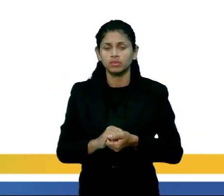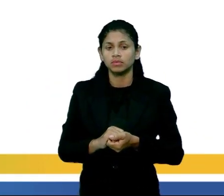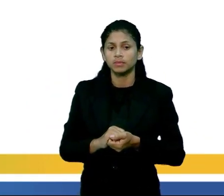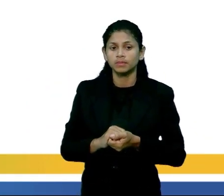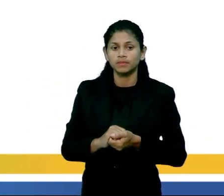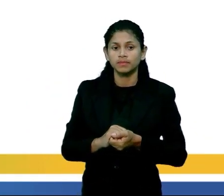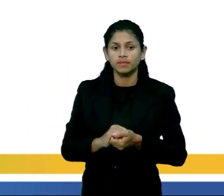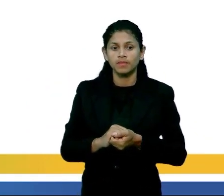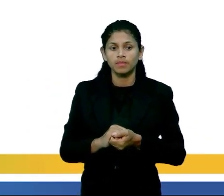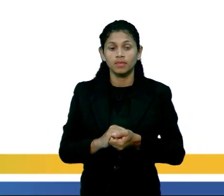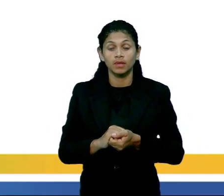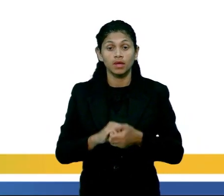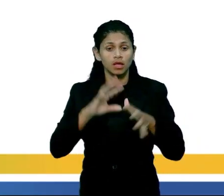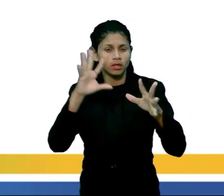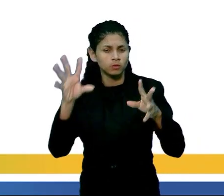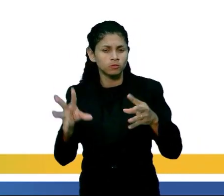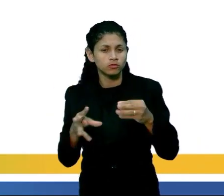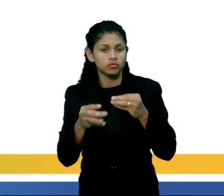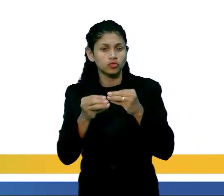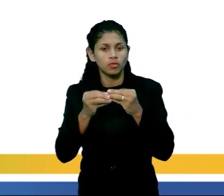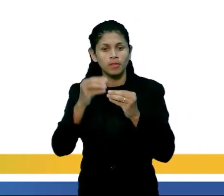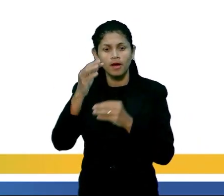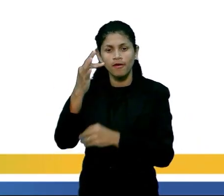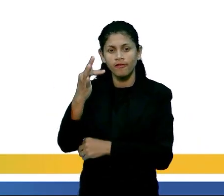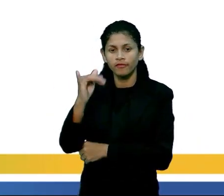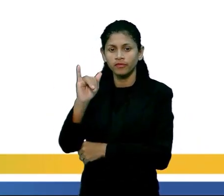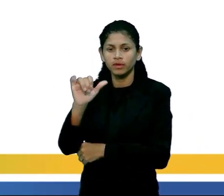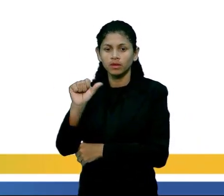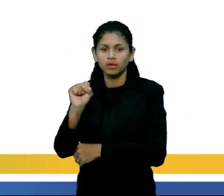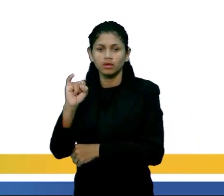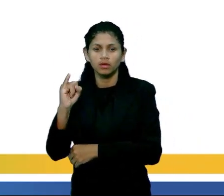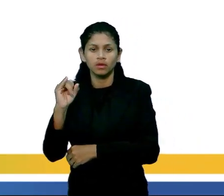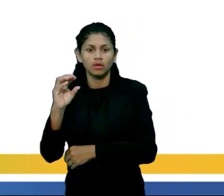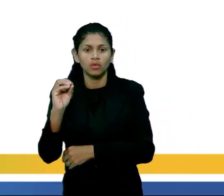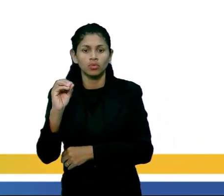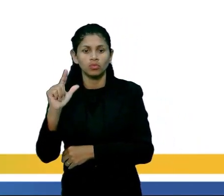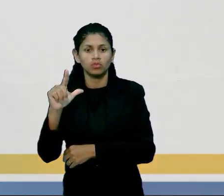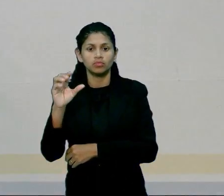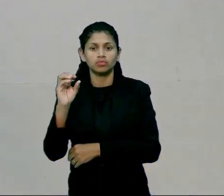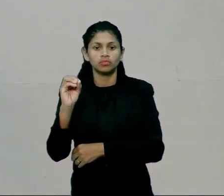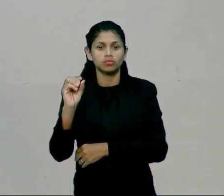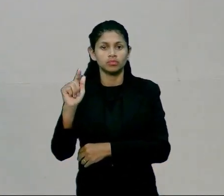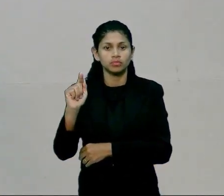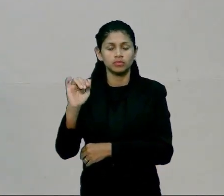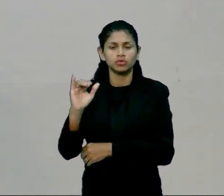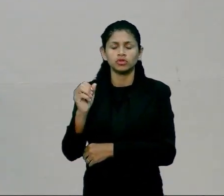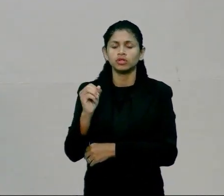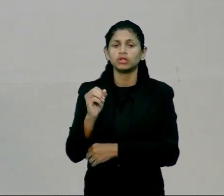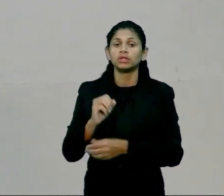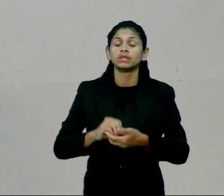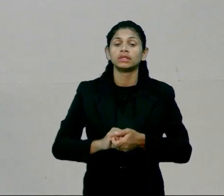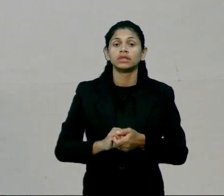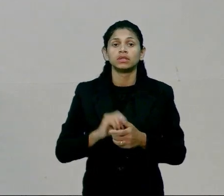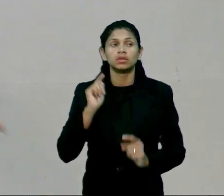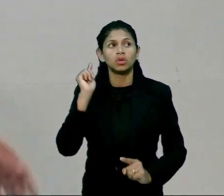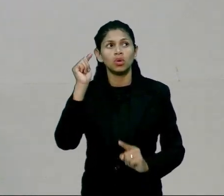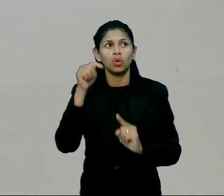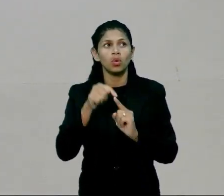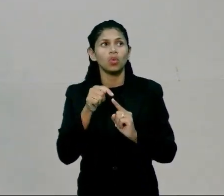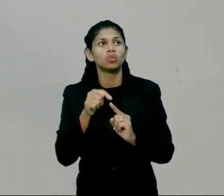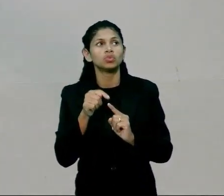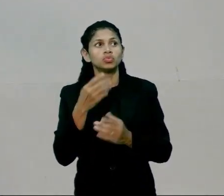assim funcionamento do corpo? Eu poderia perguntar, porque ao nos exercitarmos, nosso corpo começa a suar. Ah,